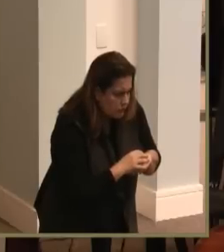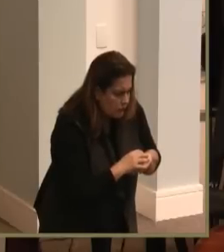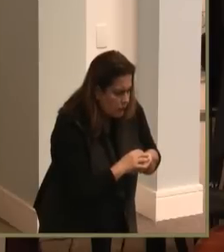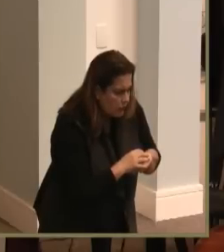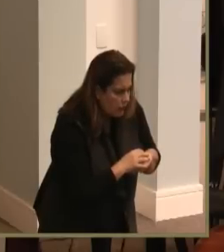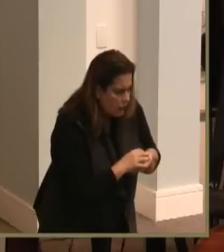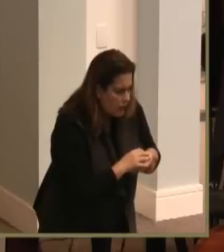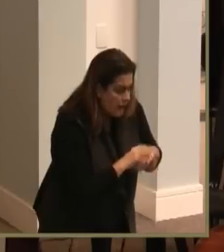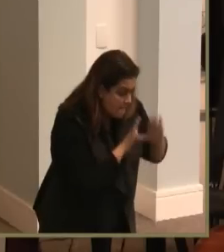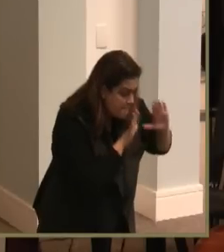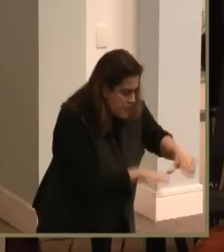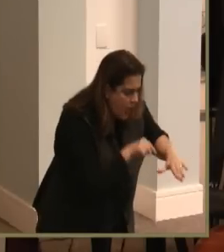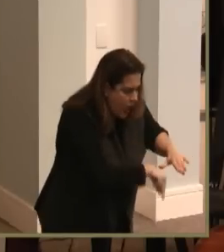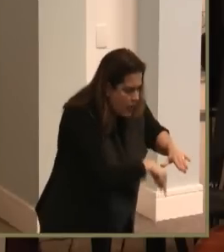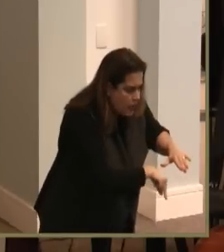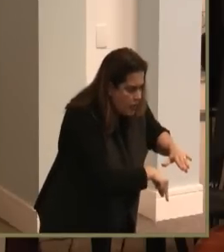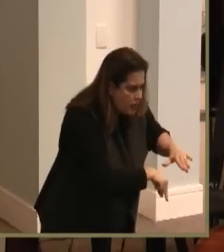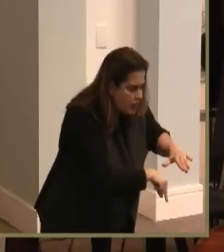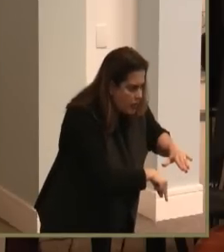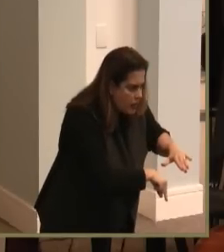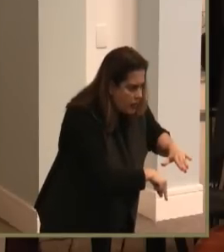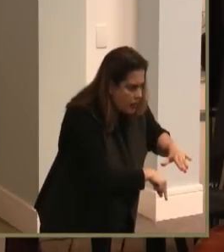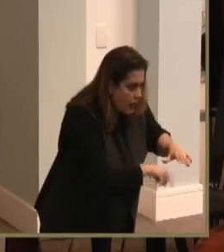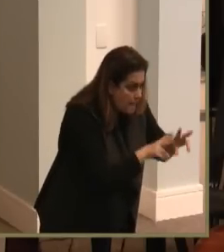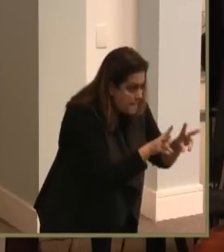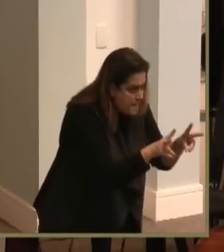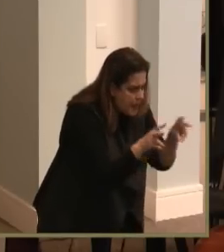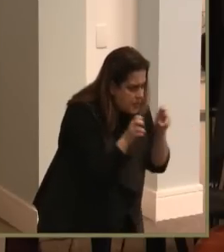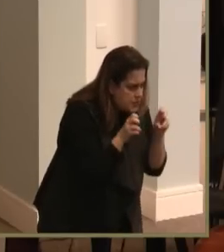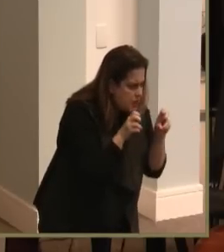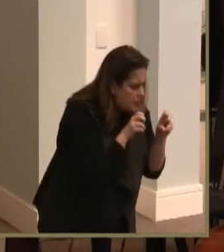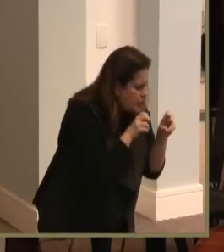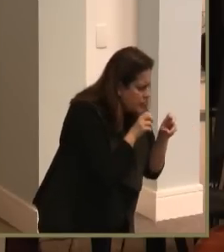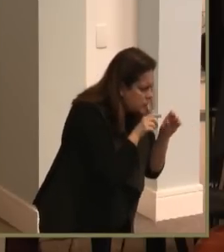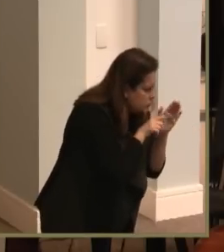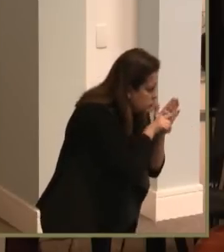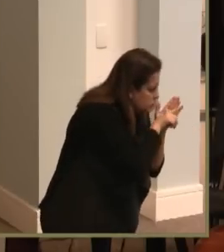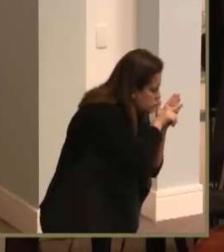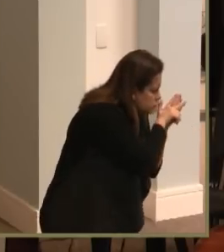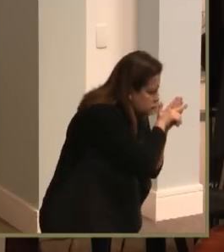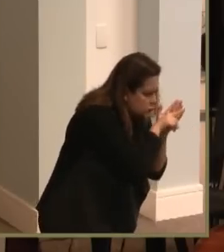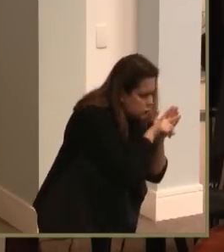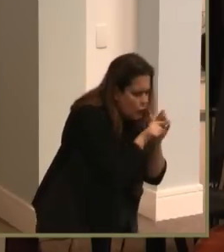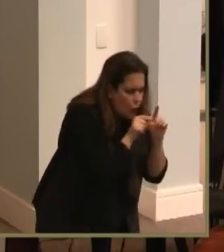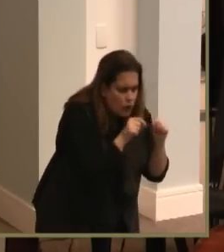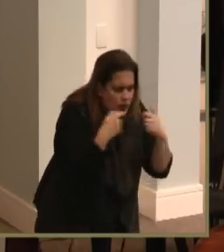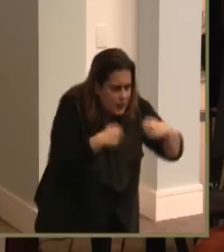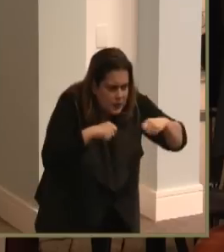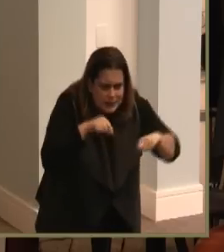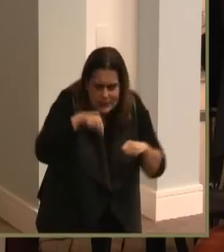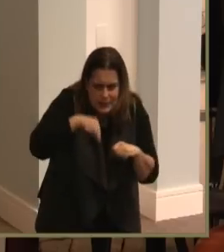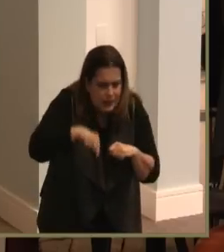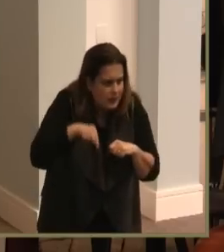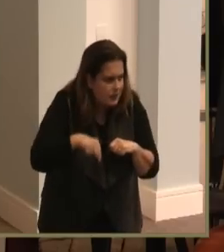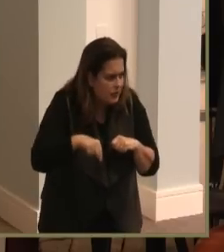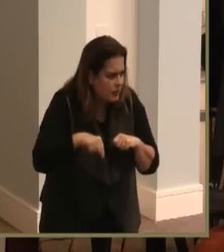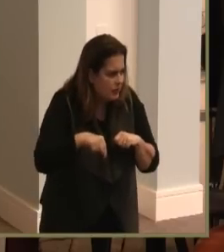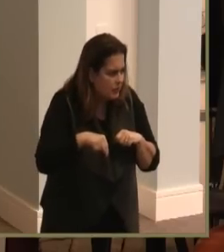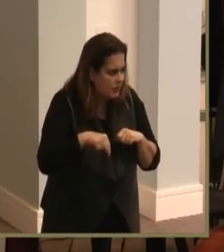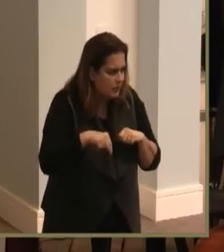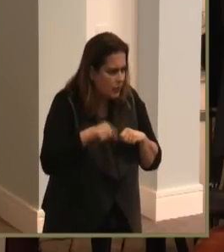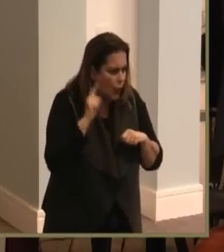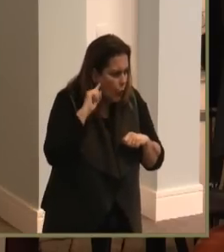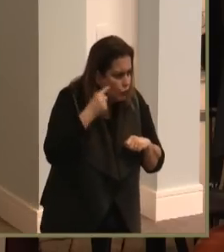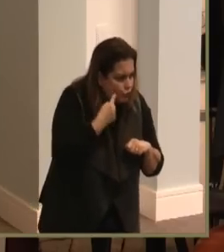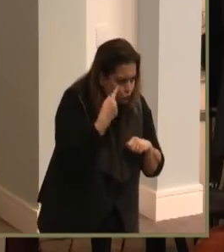Ficar em Jerusalém. Percebam as necessidades de Jerusalém. Uma capital bonita, linda,